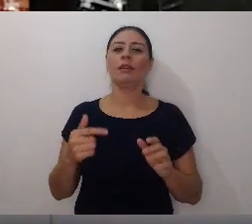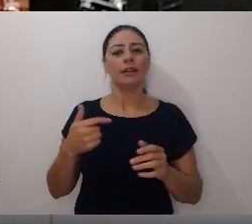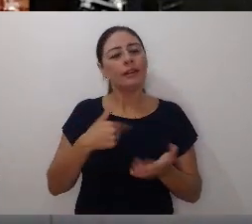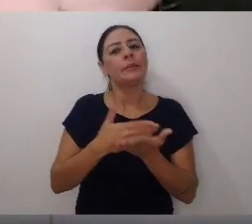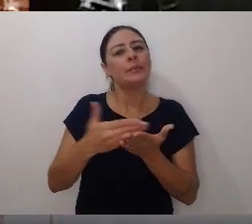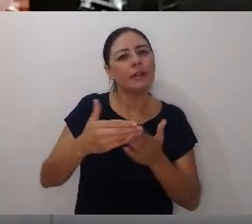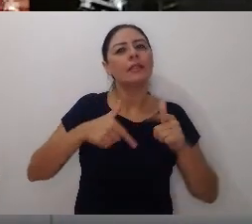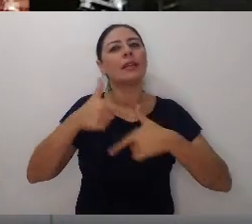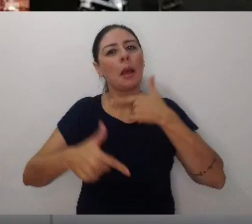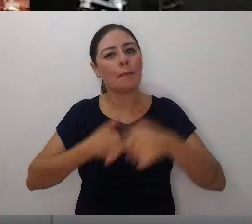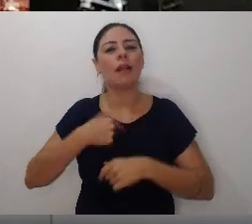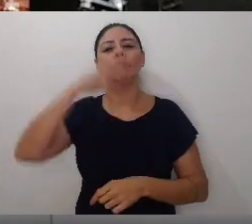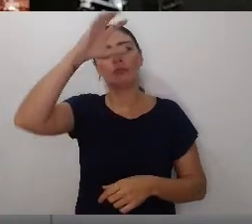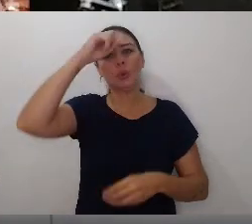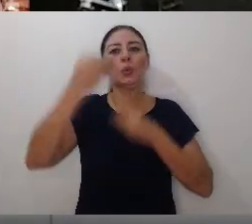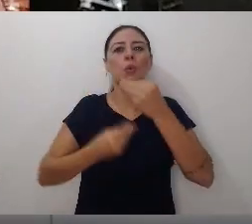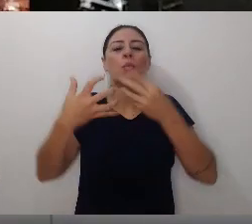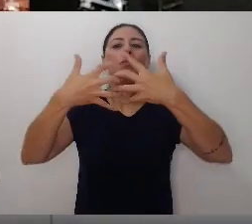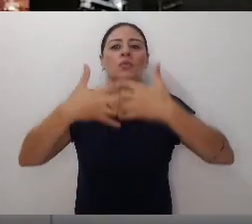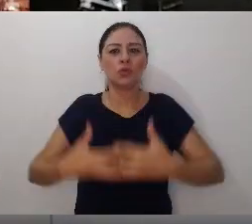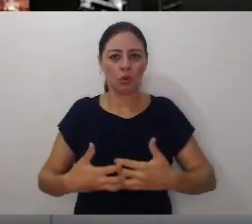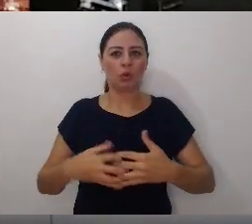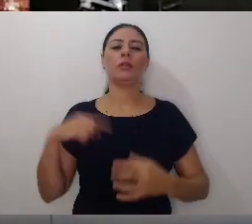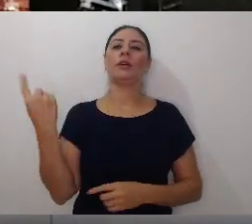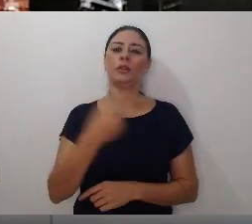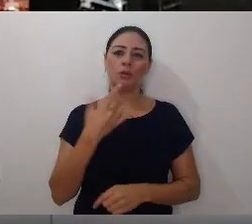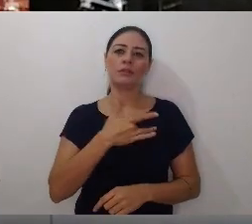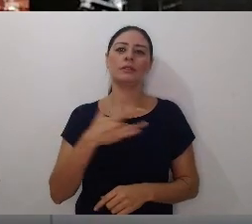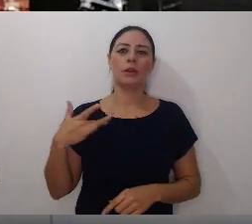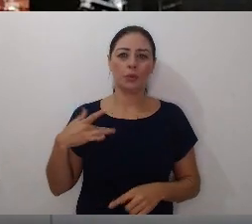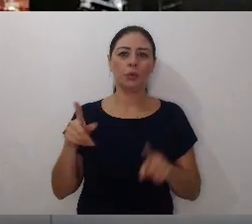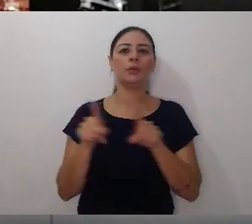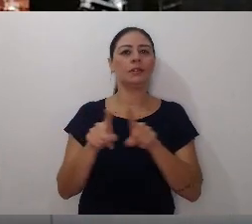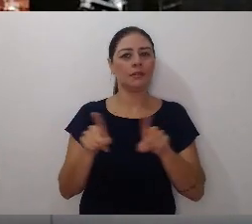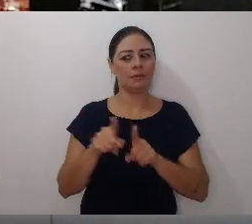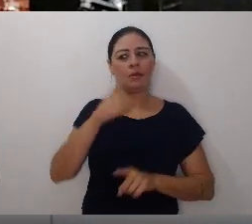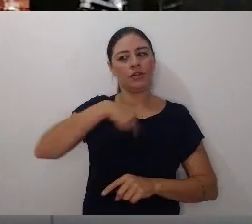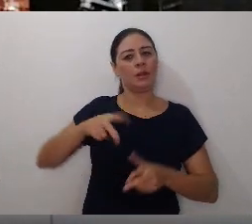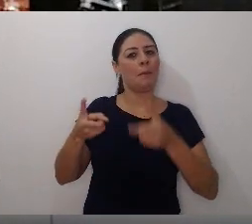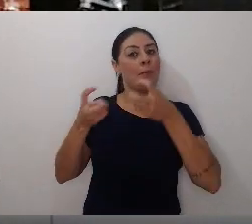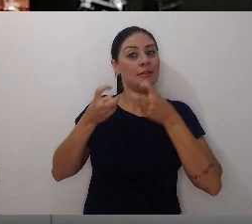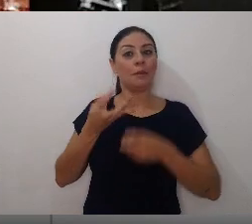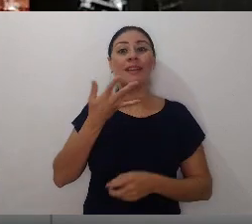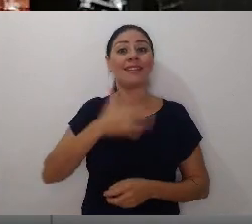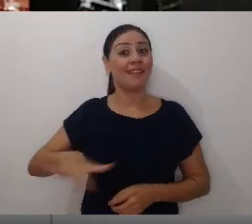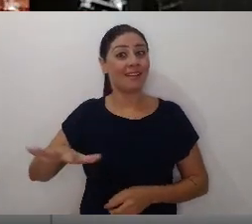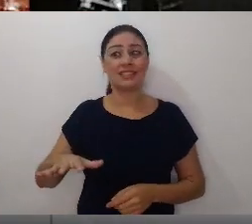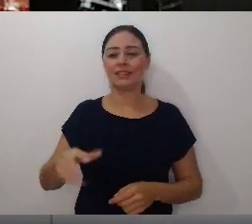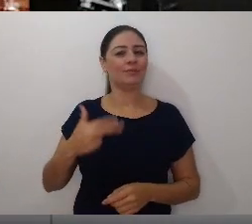da criança na primeira visita já do Conselho Tutelar. Não é isso. Quando eu trabalhava também, eu fui sabendo como que funciona